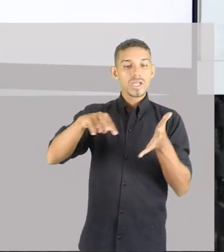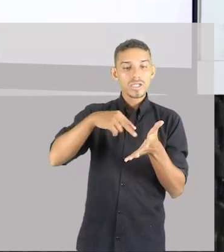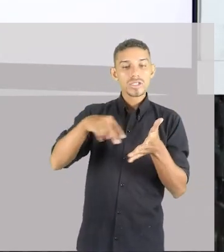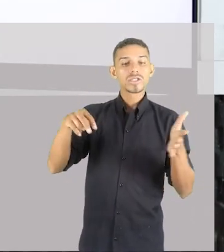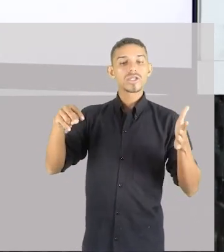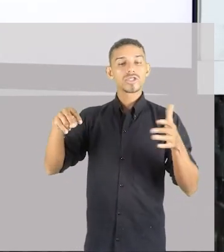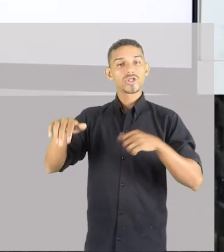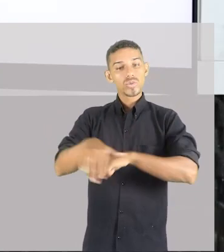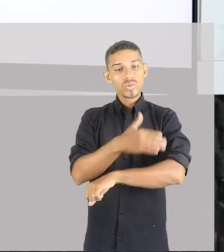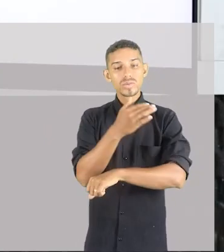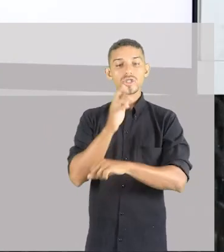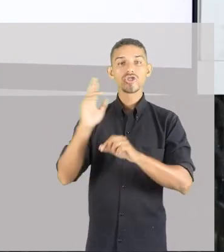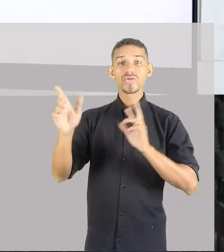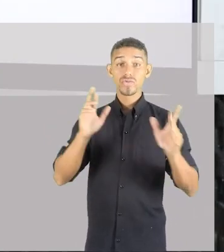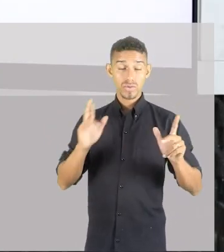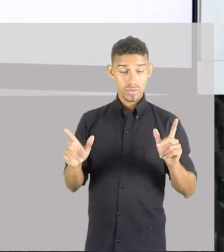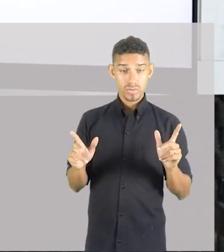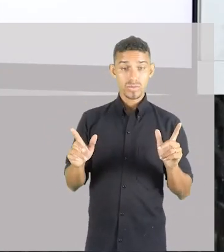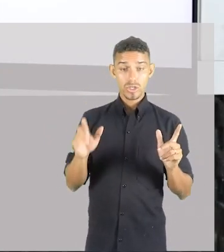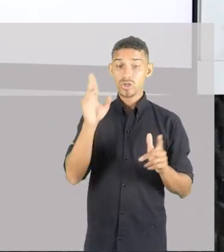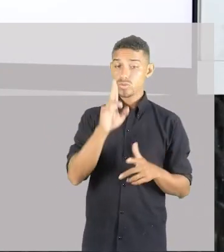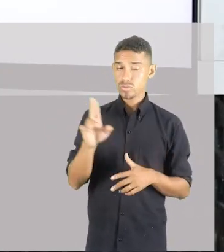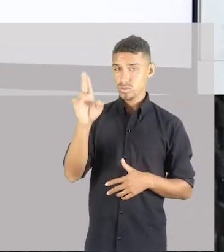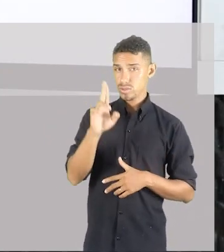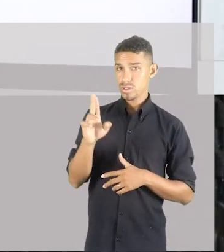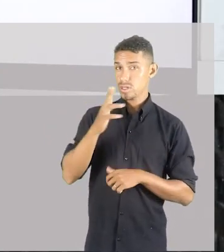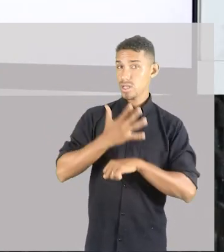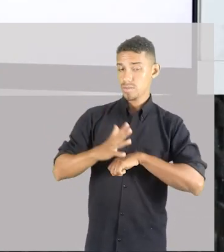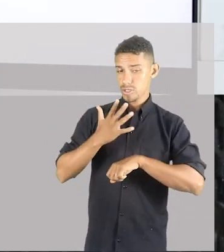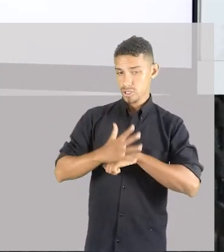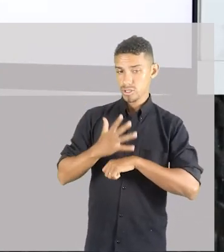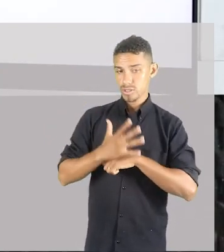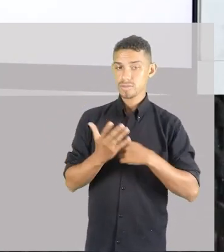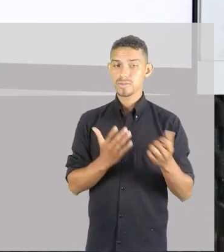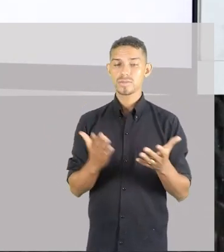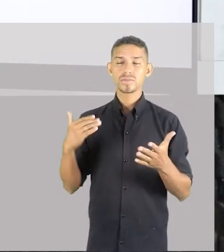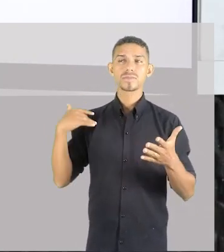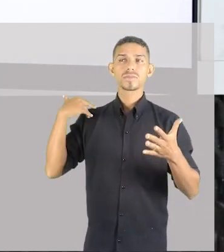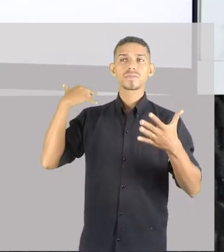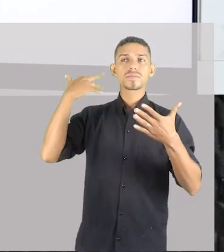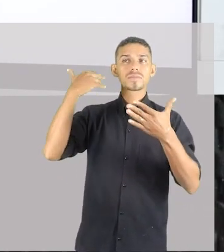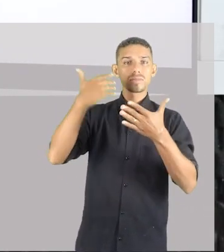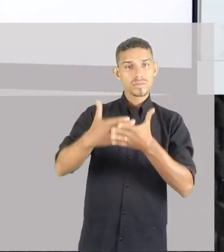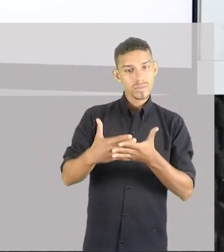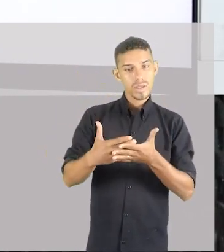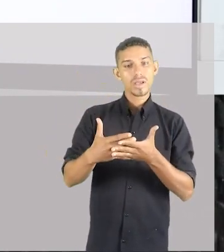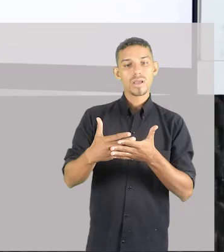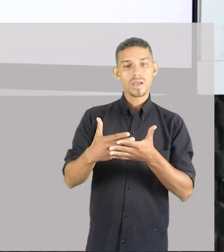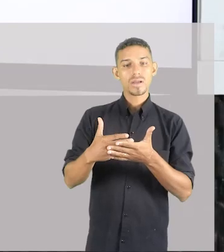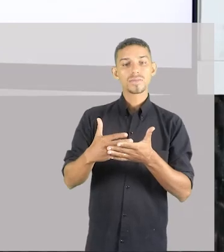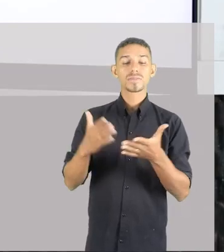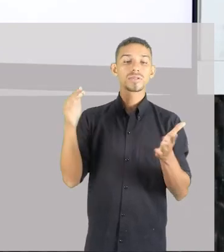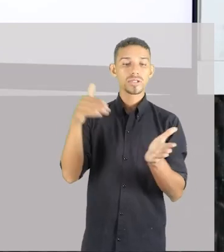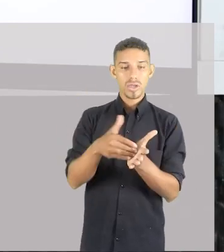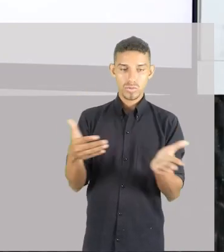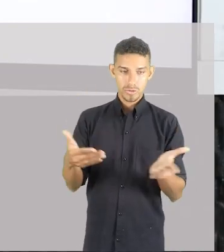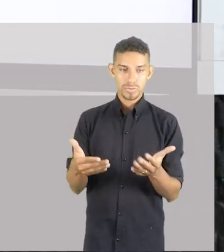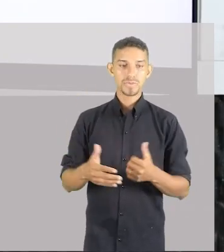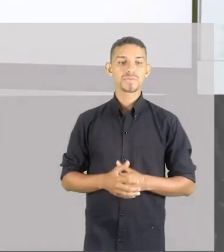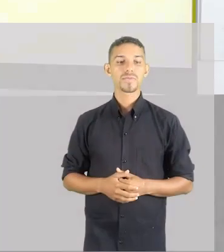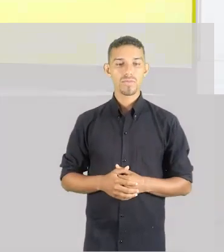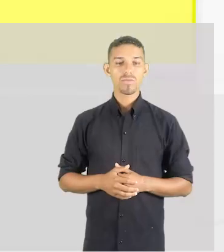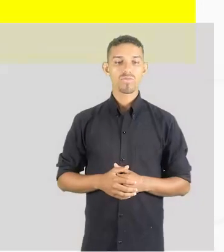de rua diferenciadas e utilizadas E praticadas desde o surgimento break dance até os dias de